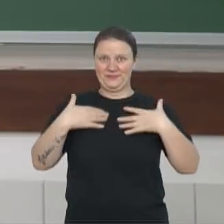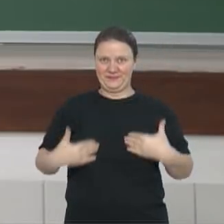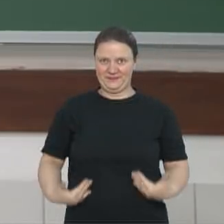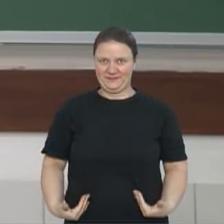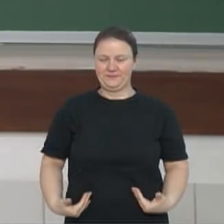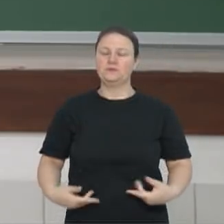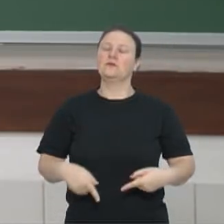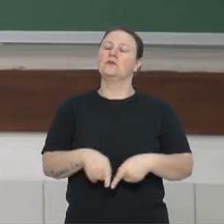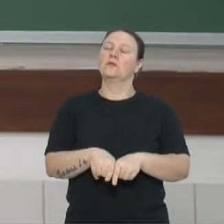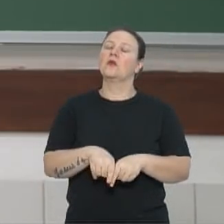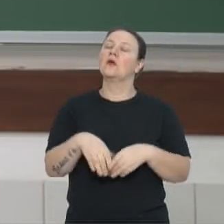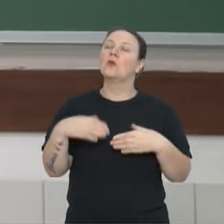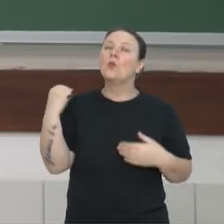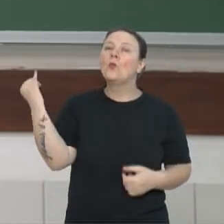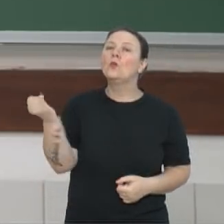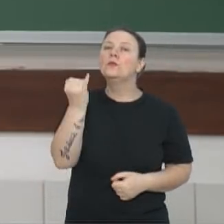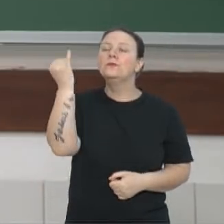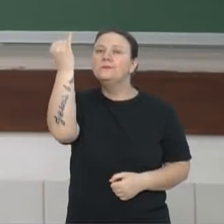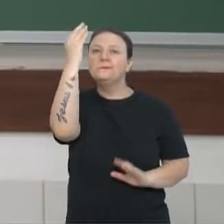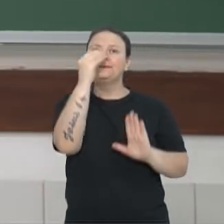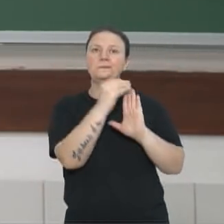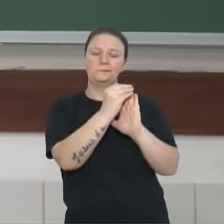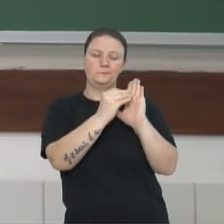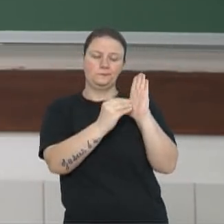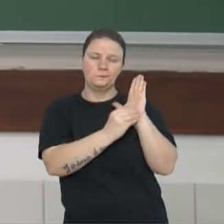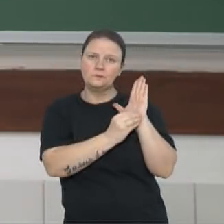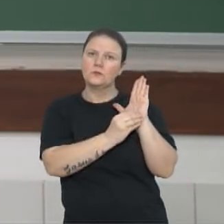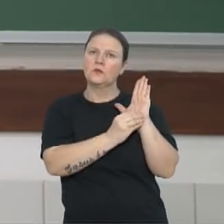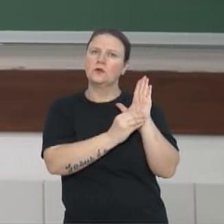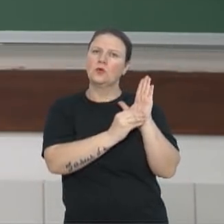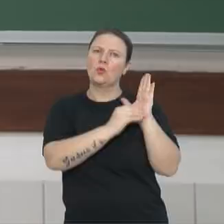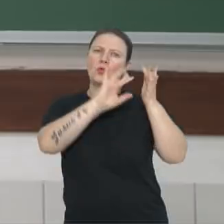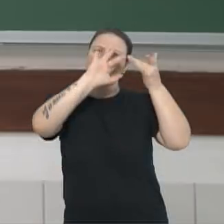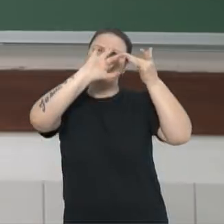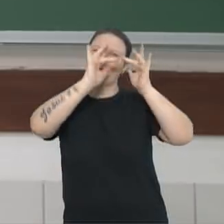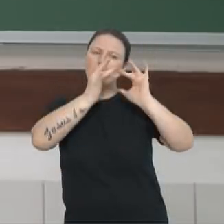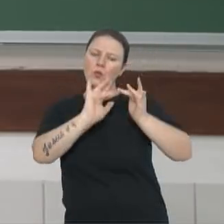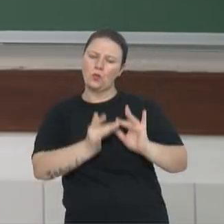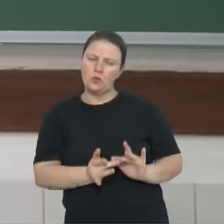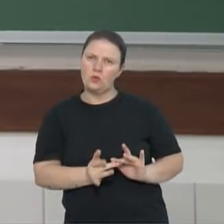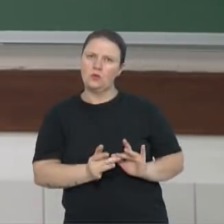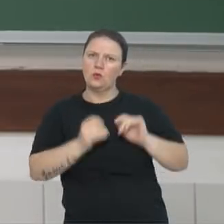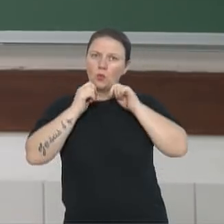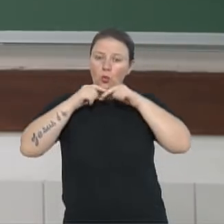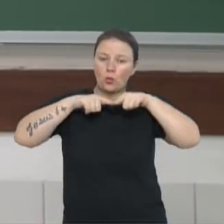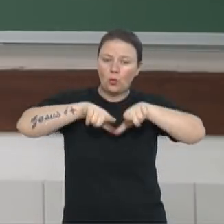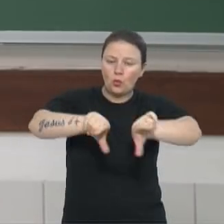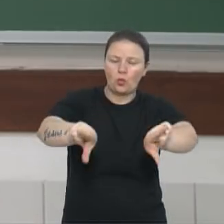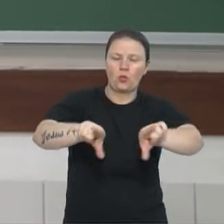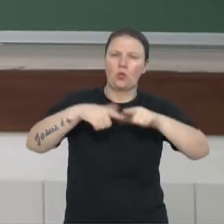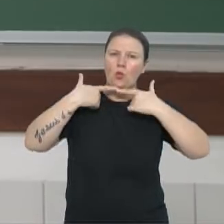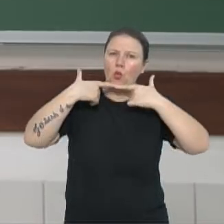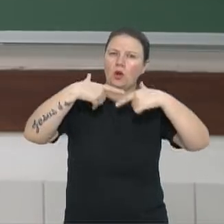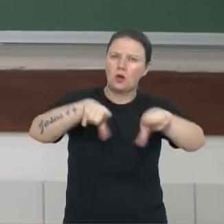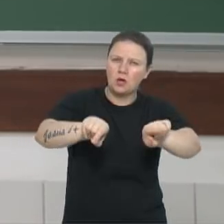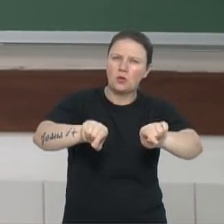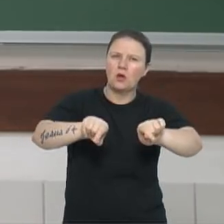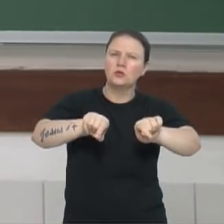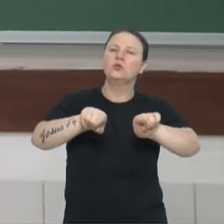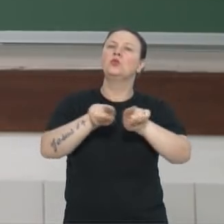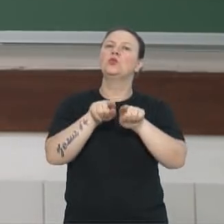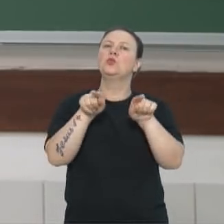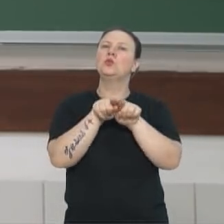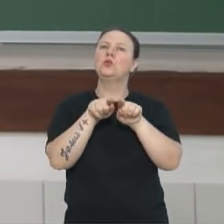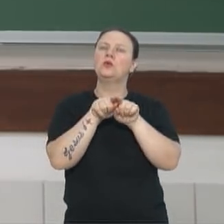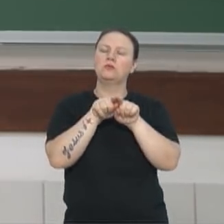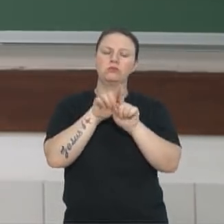gente tenha em mente que esses conteúdos estão relacionados às linguagens artísticas. Por isso,